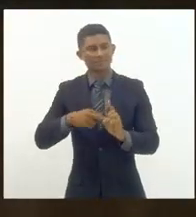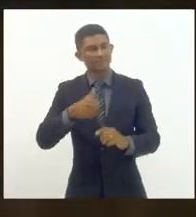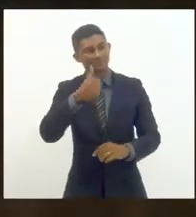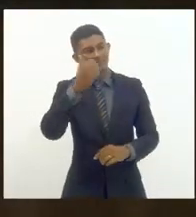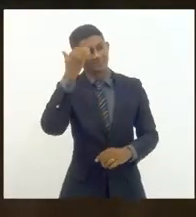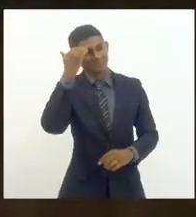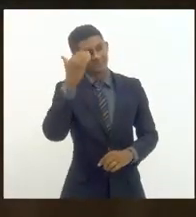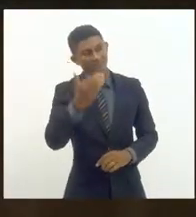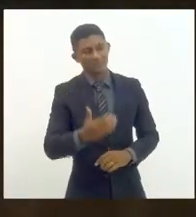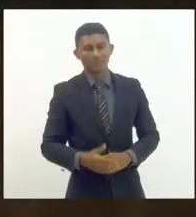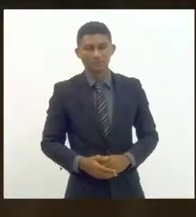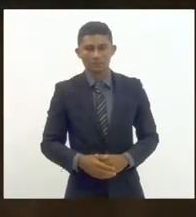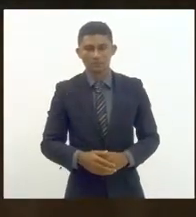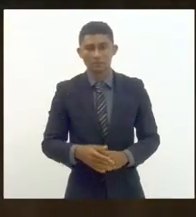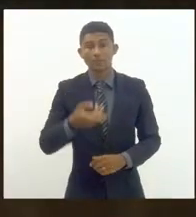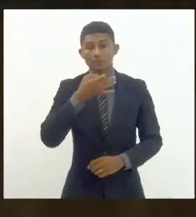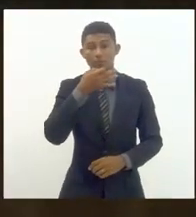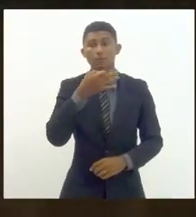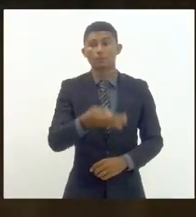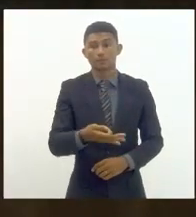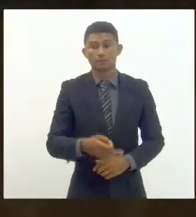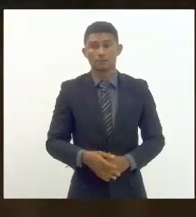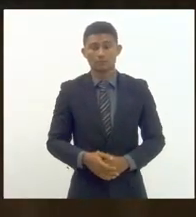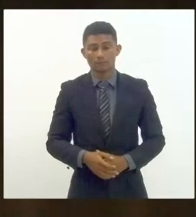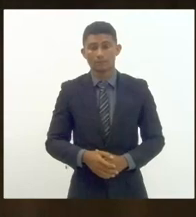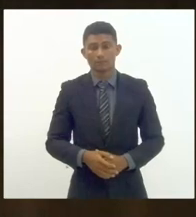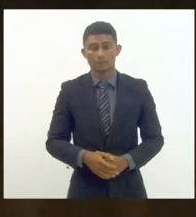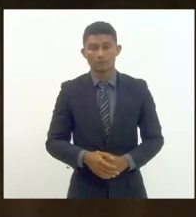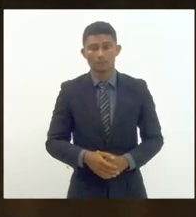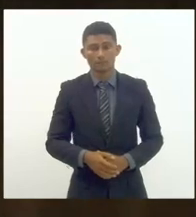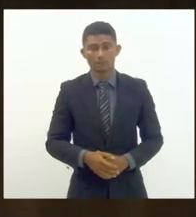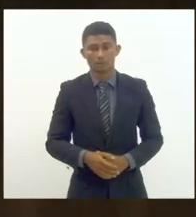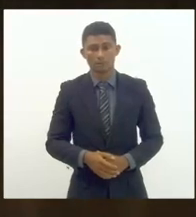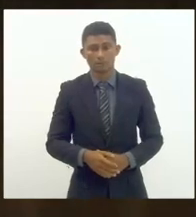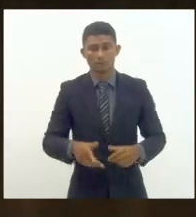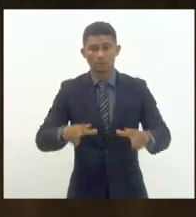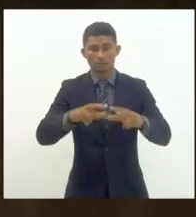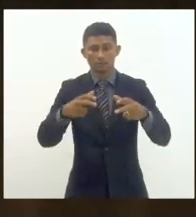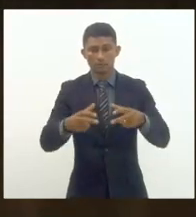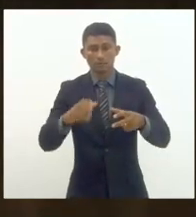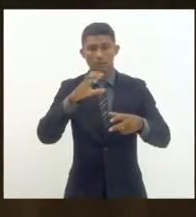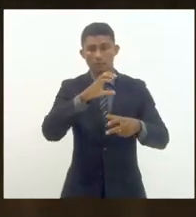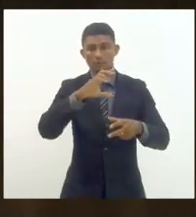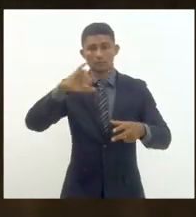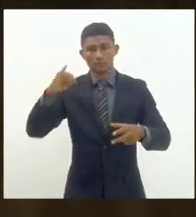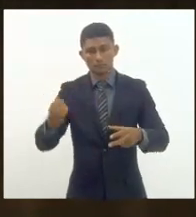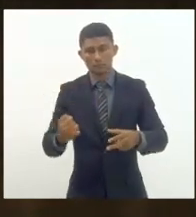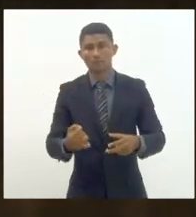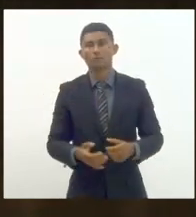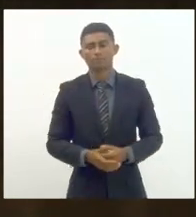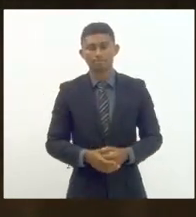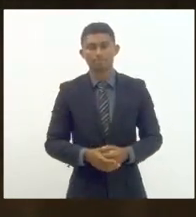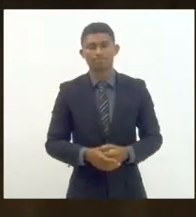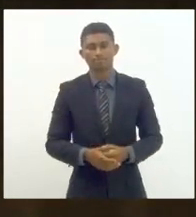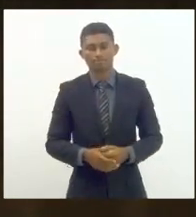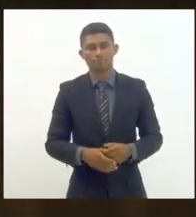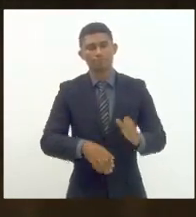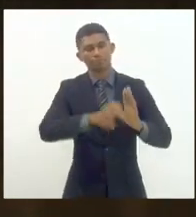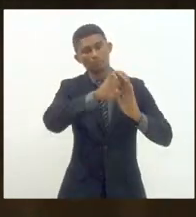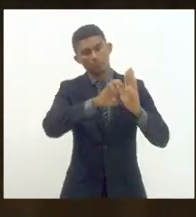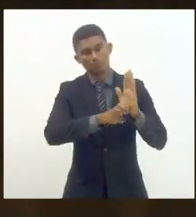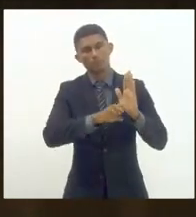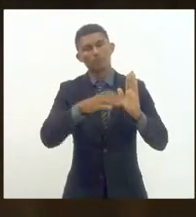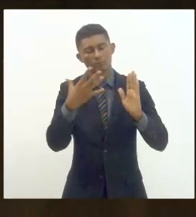senhor presidente. O parecer é... O parecer da Comissão de Constituição e Justiça é favorável às